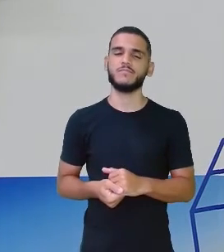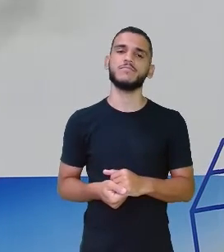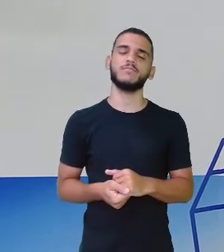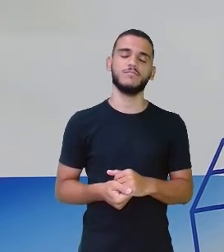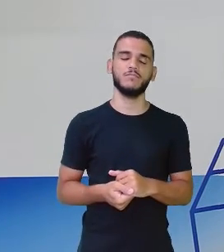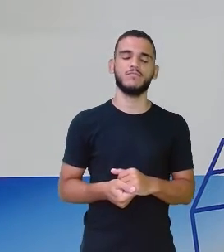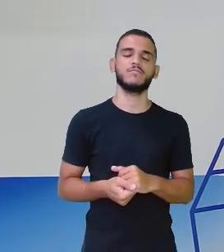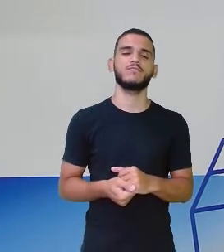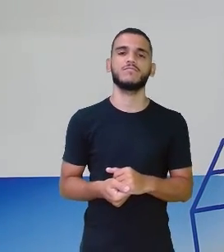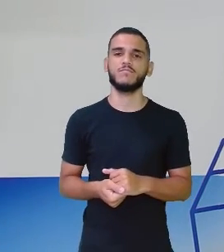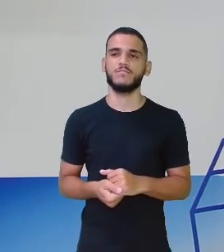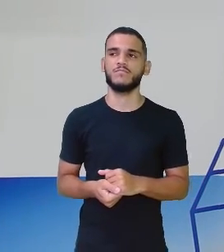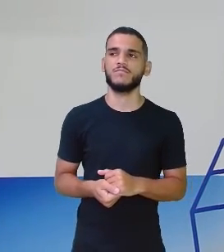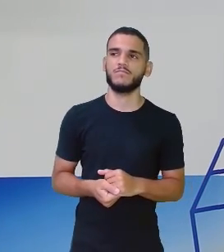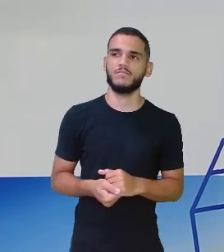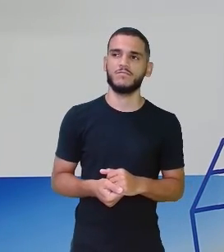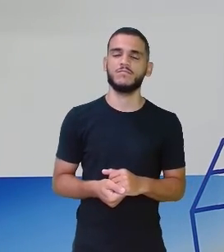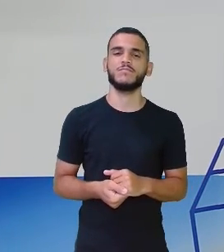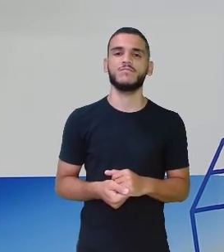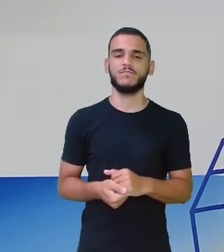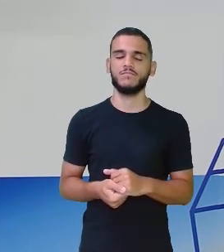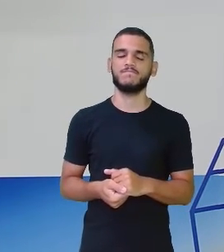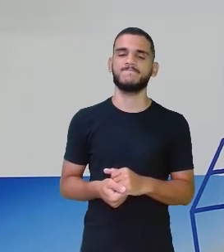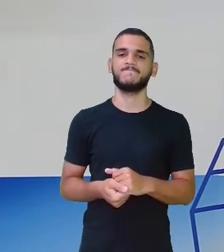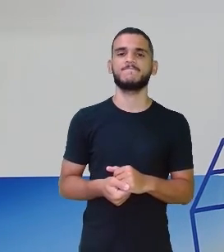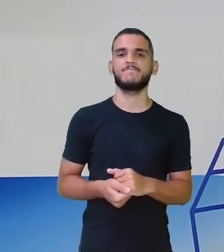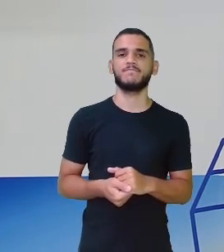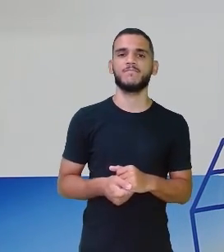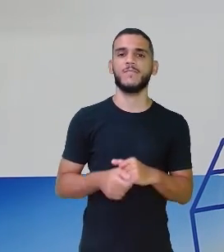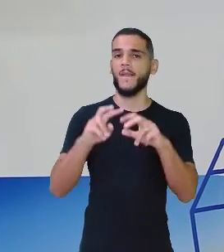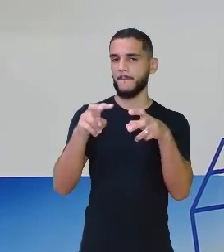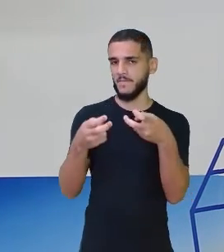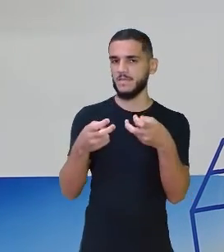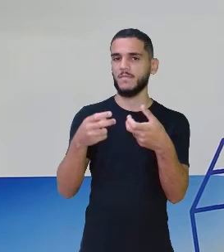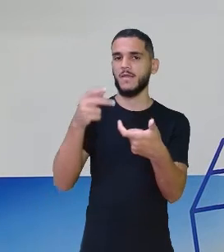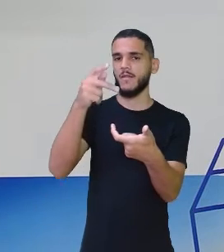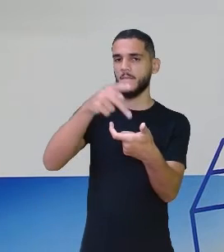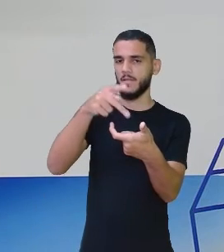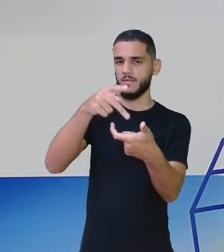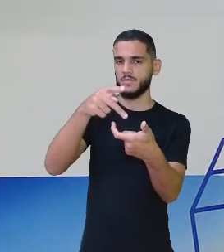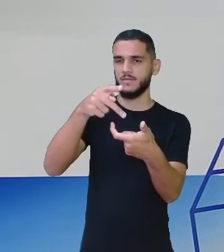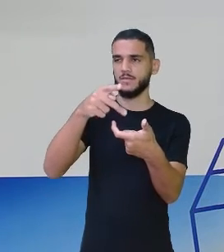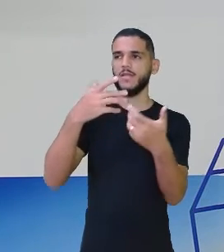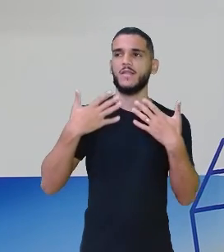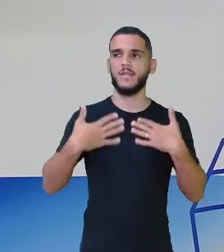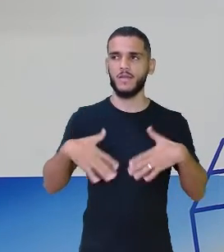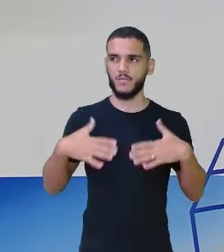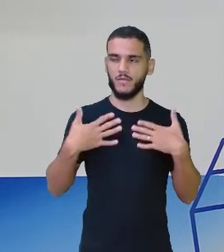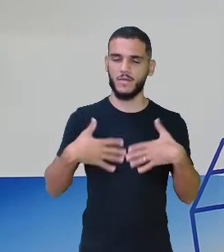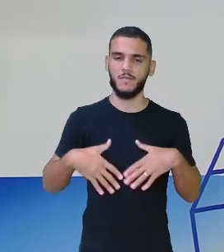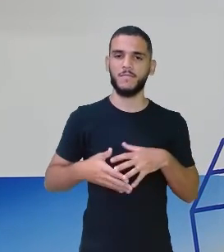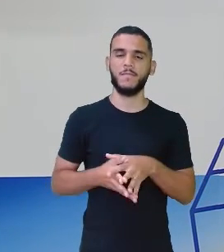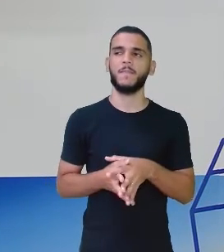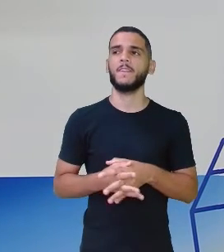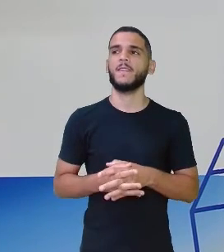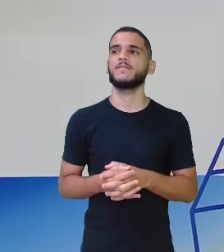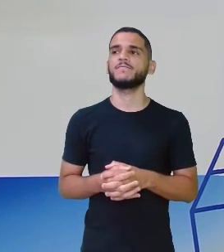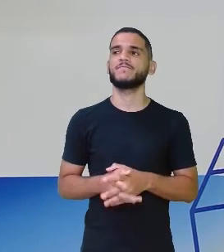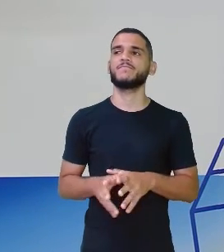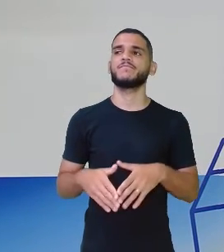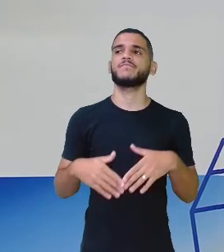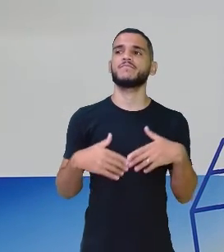primeira, segunda, primeira, segunda, paroxítona. Tranquilo? As